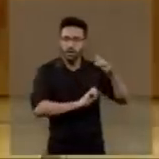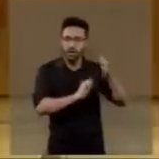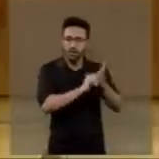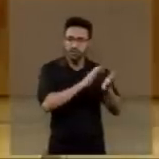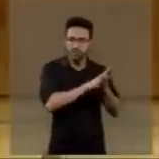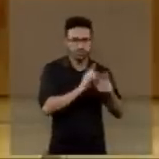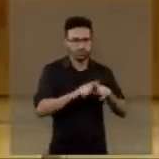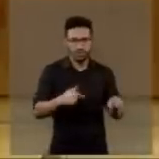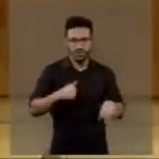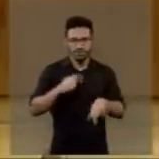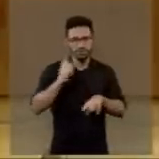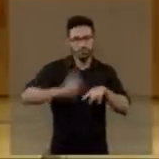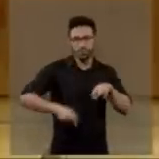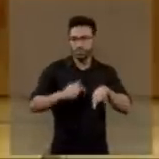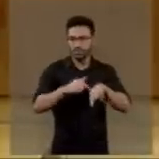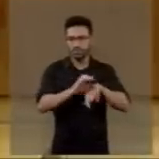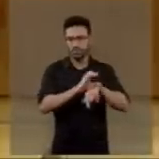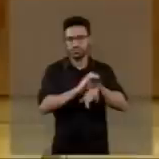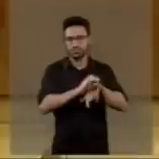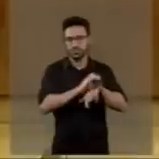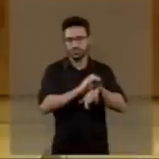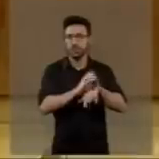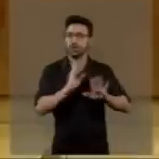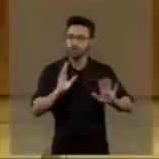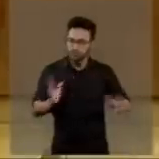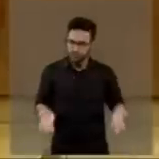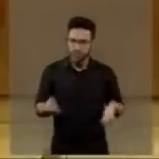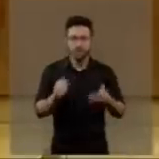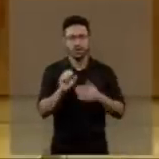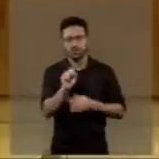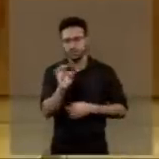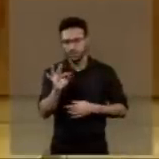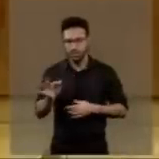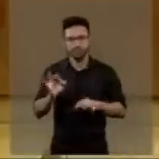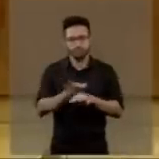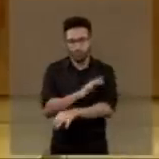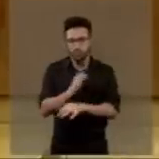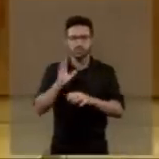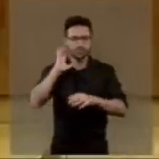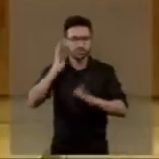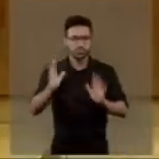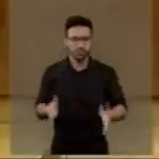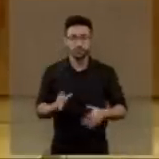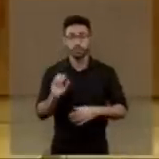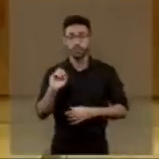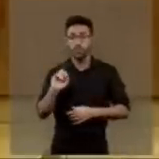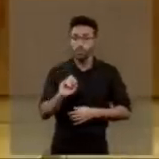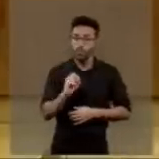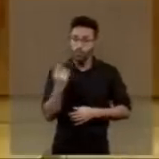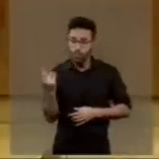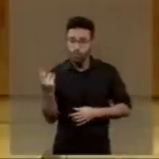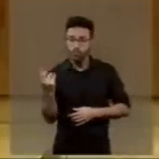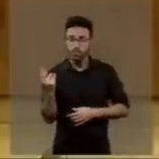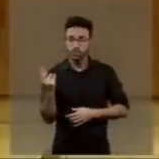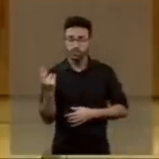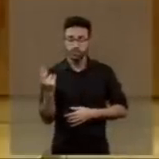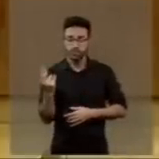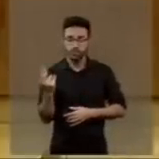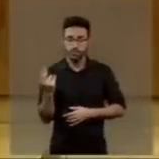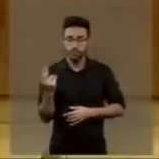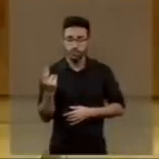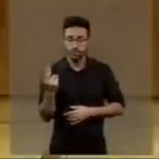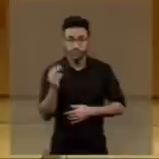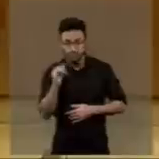pela Constituição Brasileira, na interpretação consolidada pelo Supremo Tribunal Federal, ou se neste caso haveria a possibilidade.